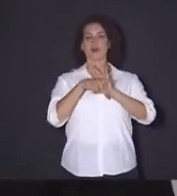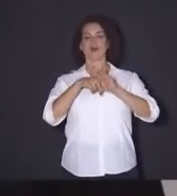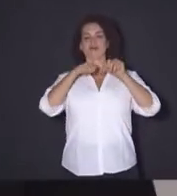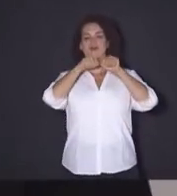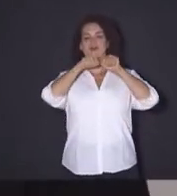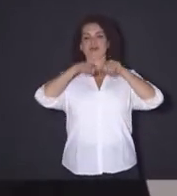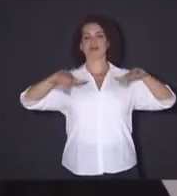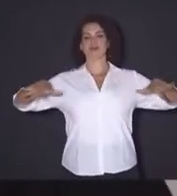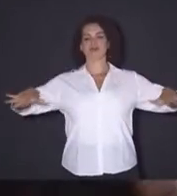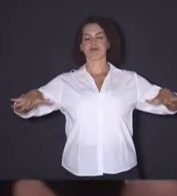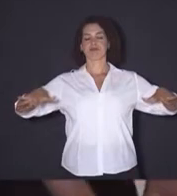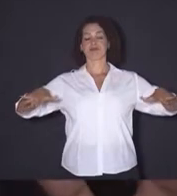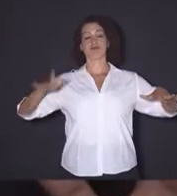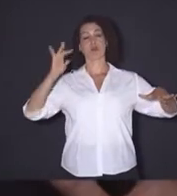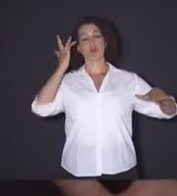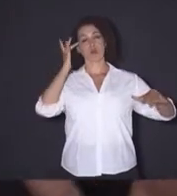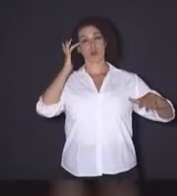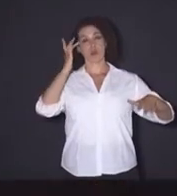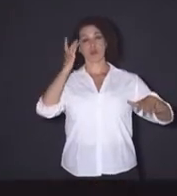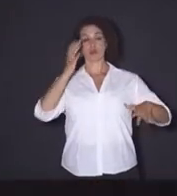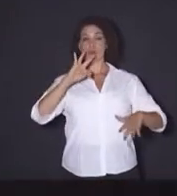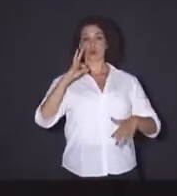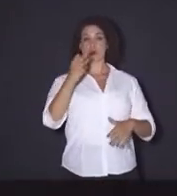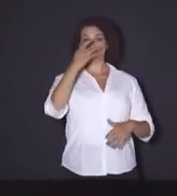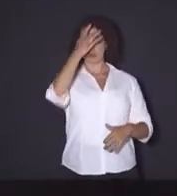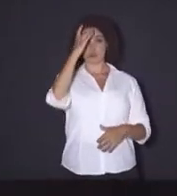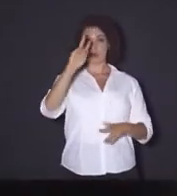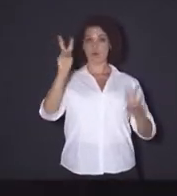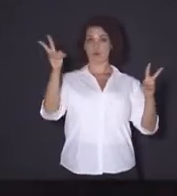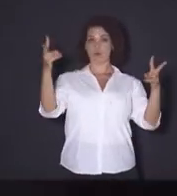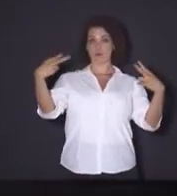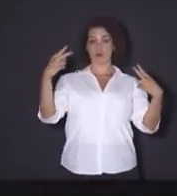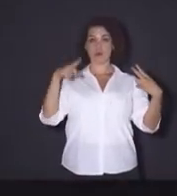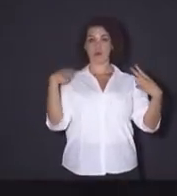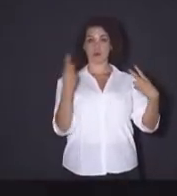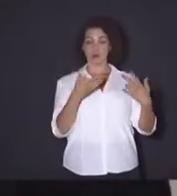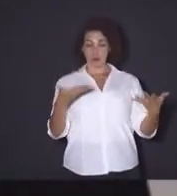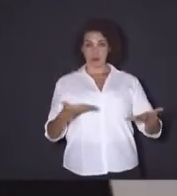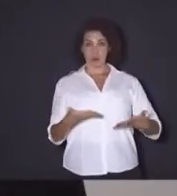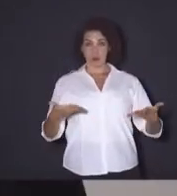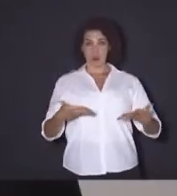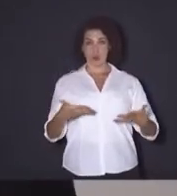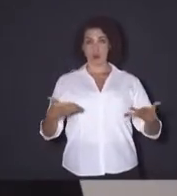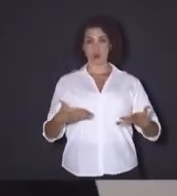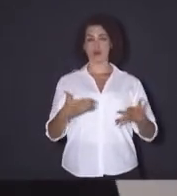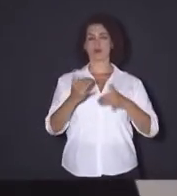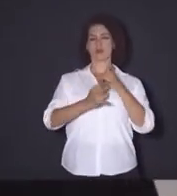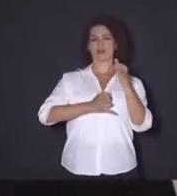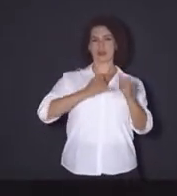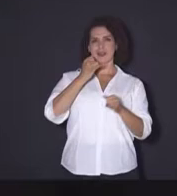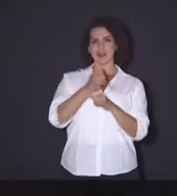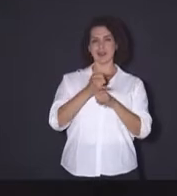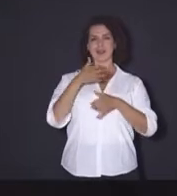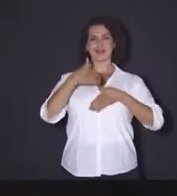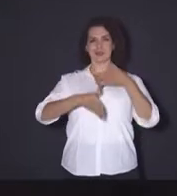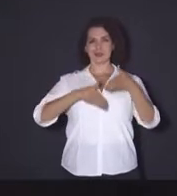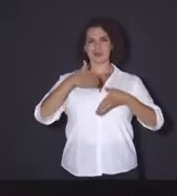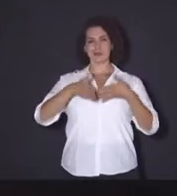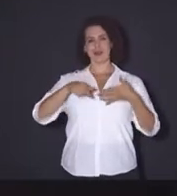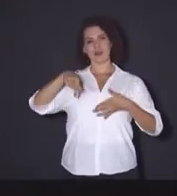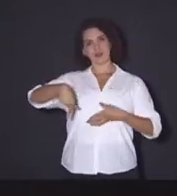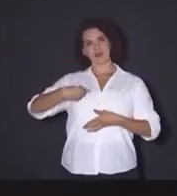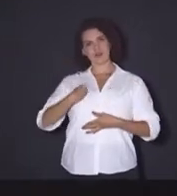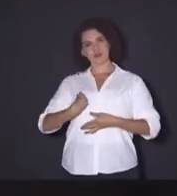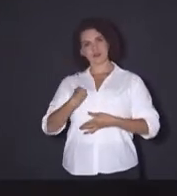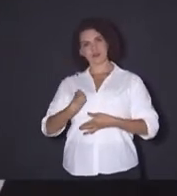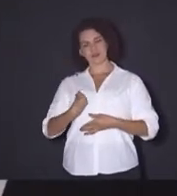é muito provável que todos que estão nos vendo agora, pela internet, aqui que estão participando da Univerão, é